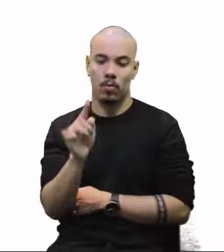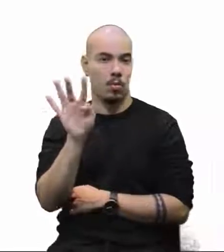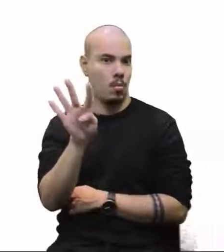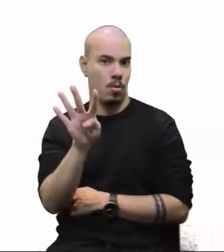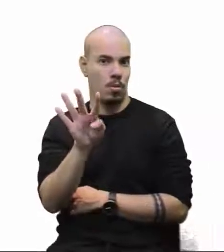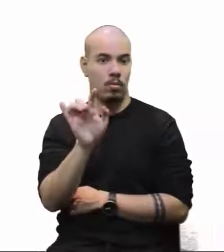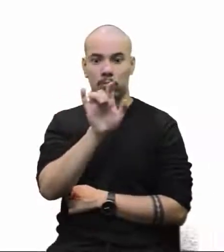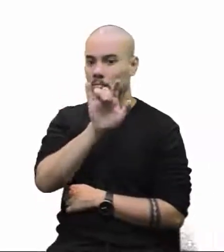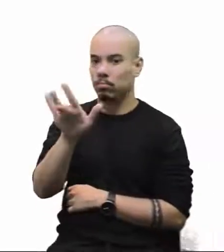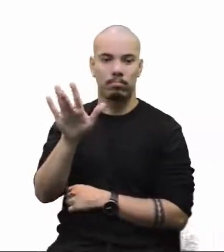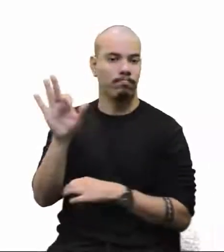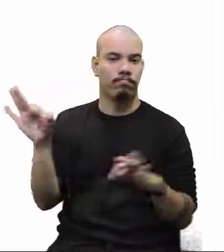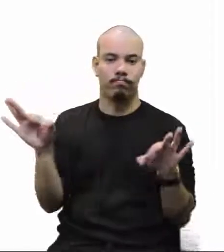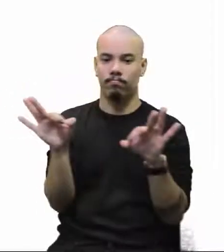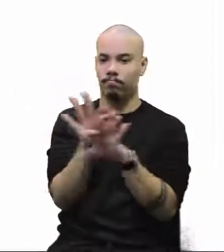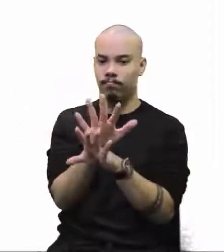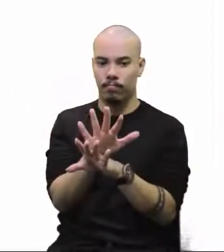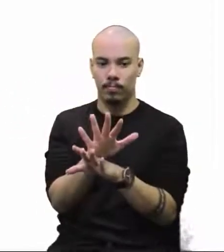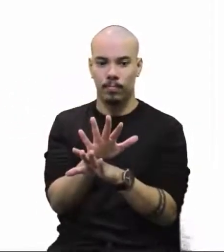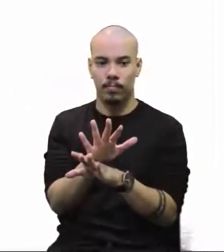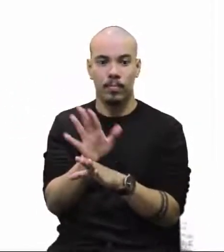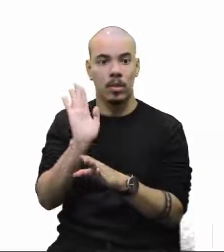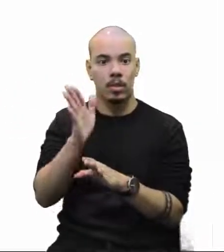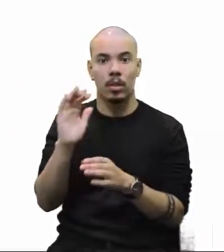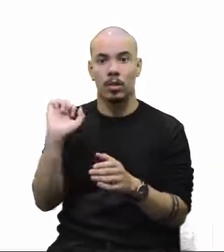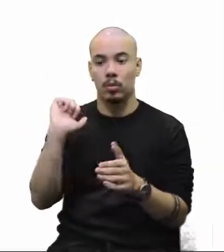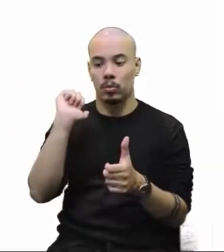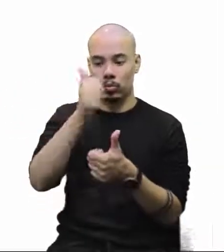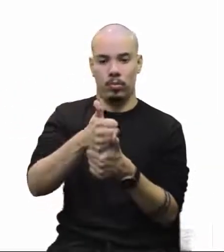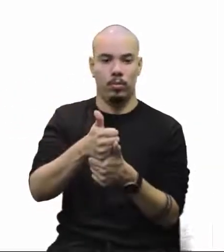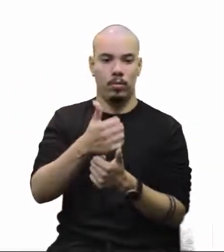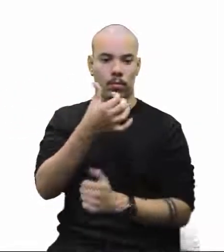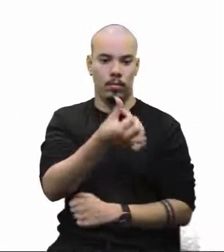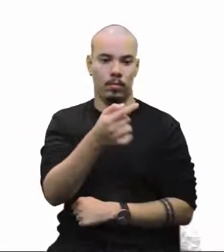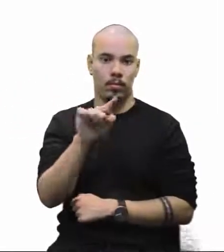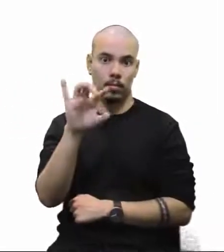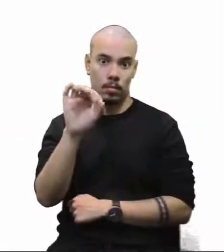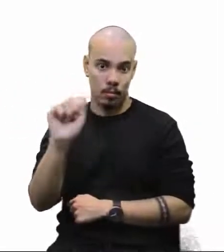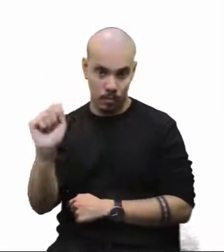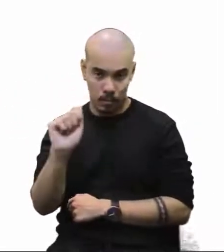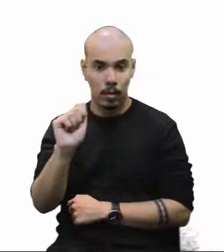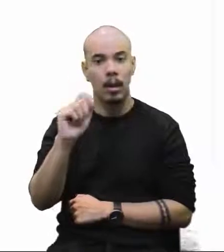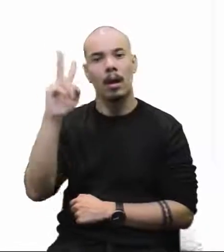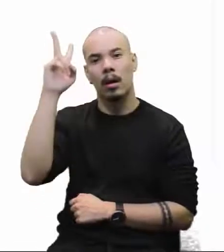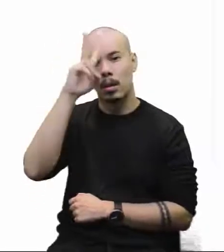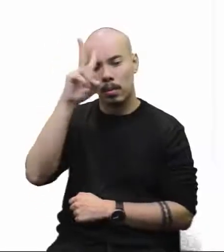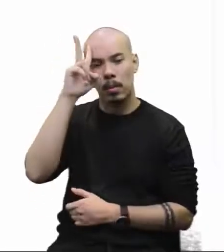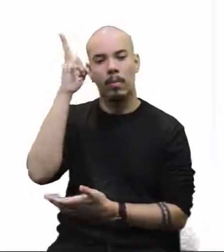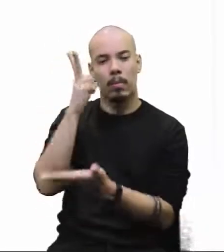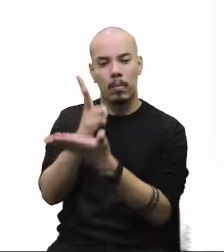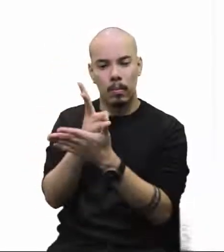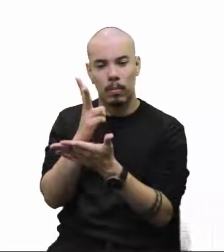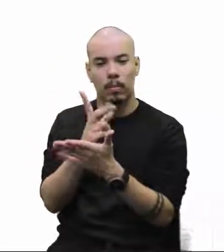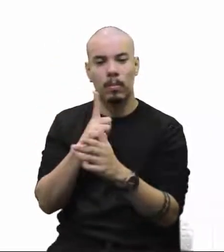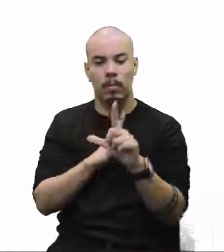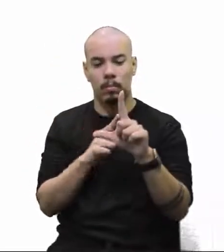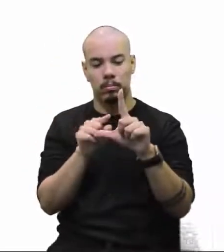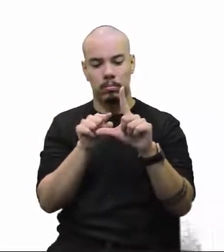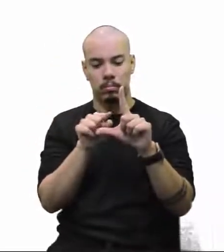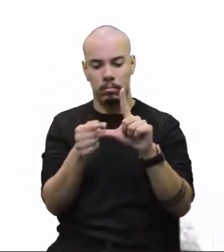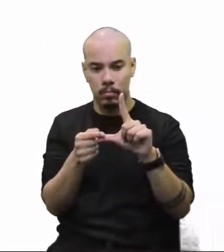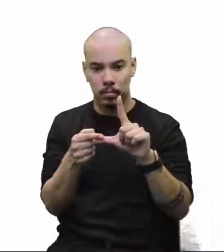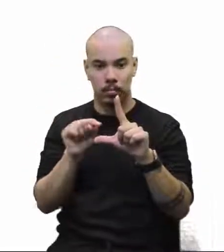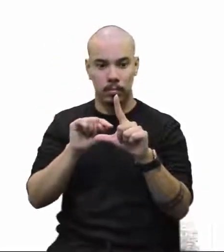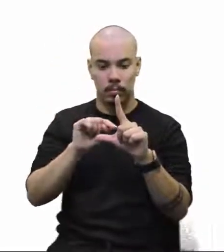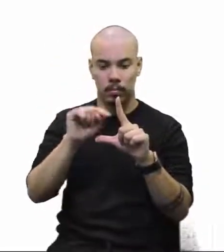restante já está na unidade necessária. E lembrando, mesmo com ângulo, né, entre B e